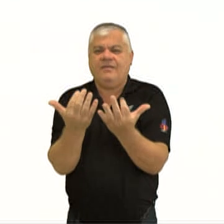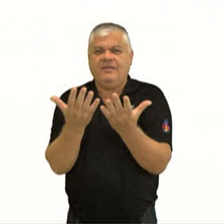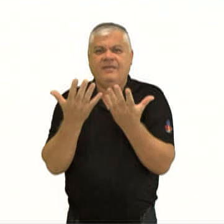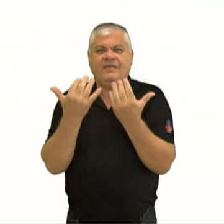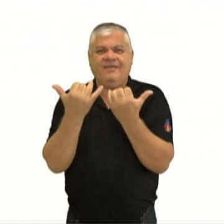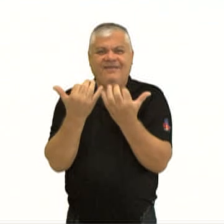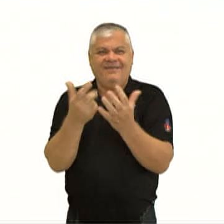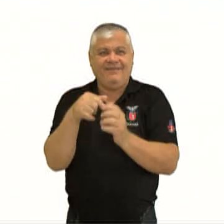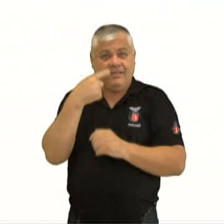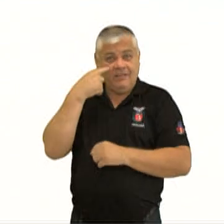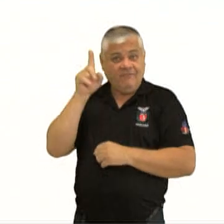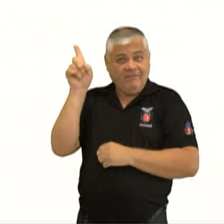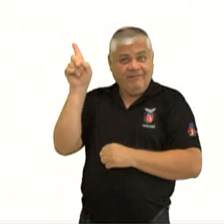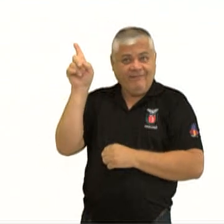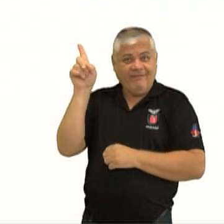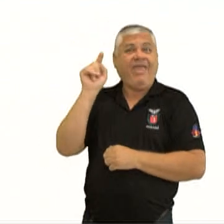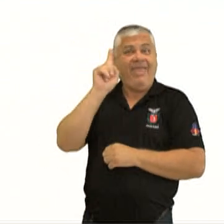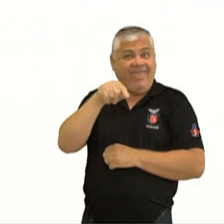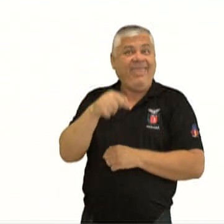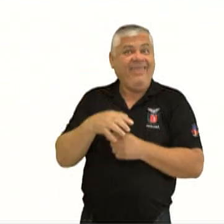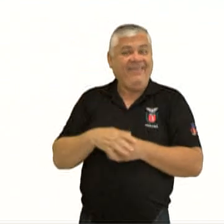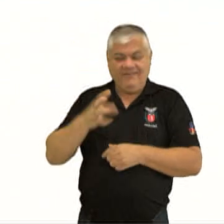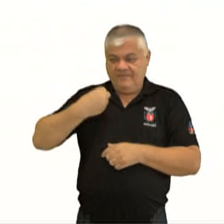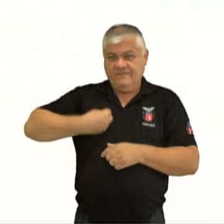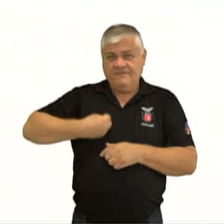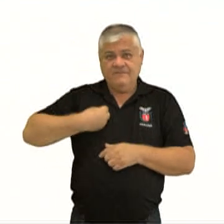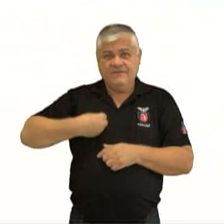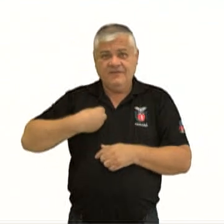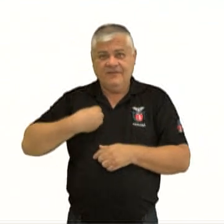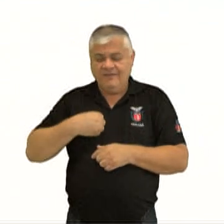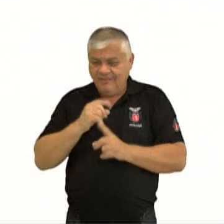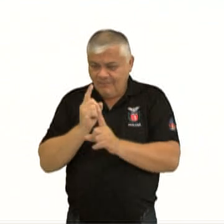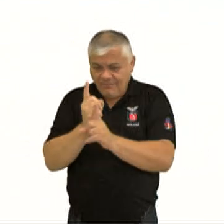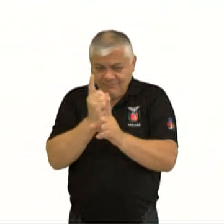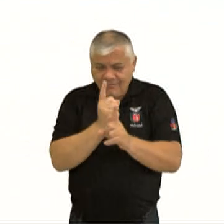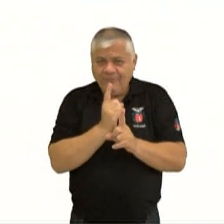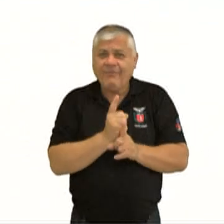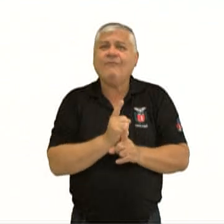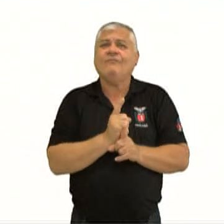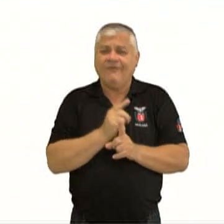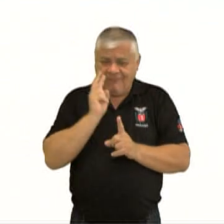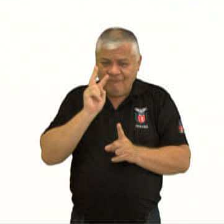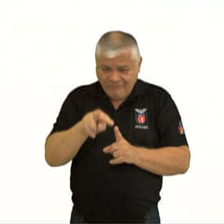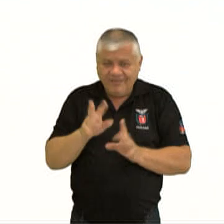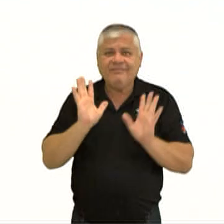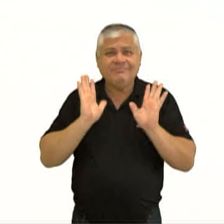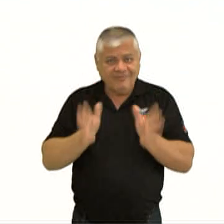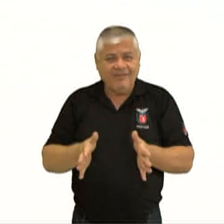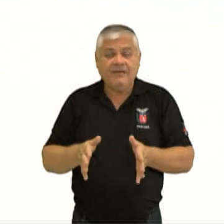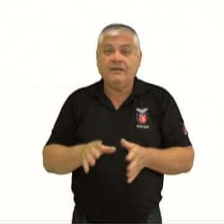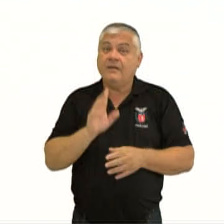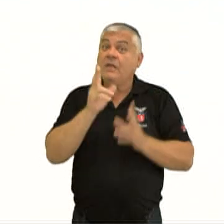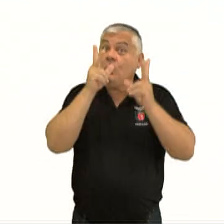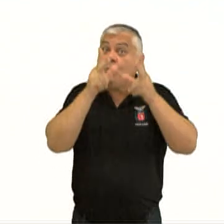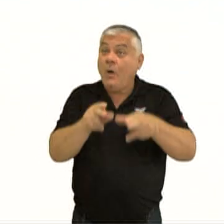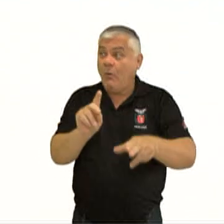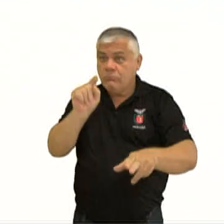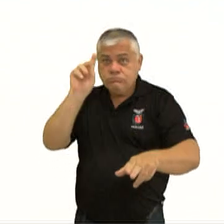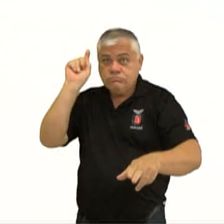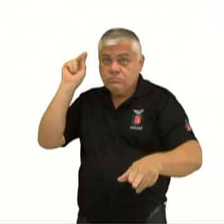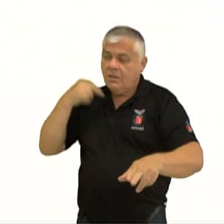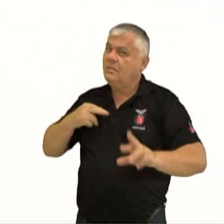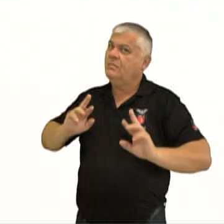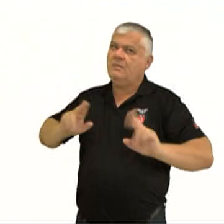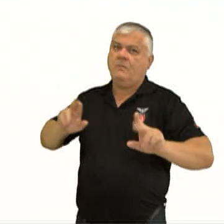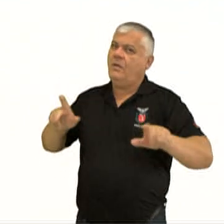duas imagens de seres que nós encontramos na atualidade. Não são os mesmos lá na